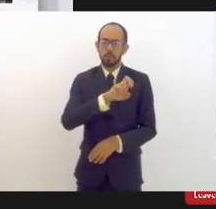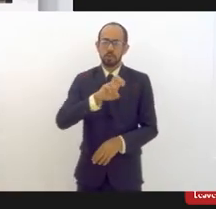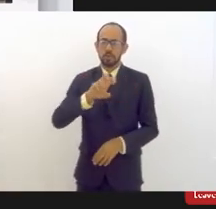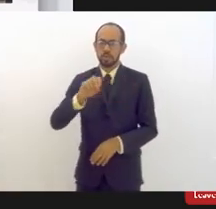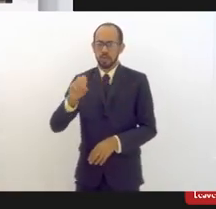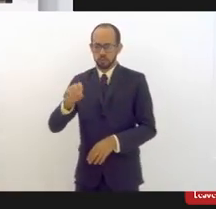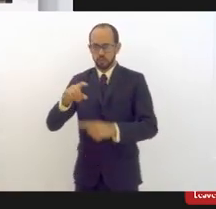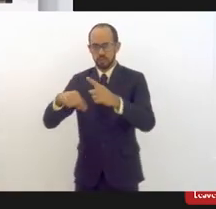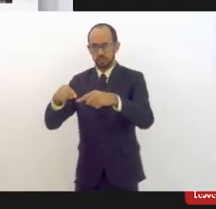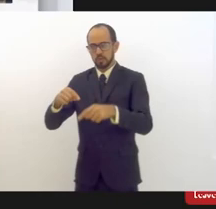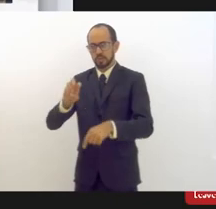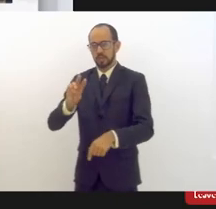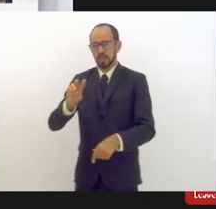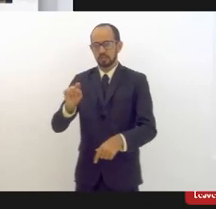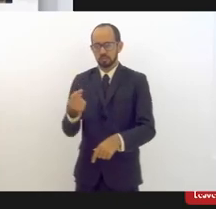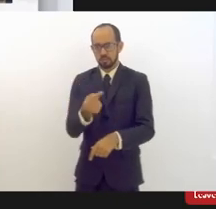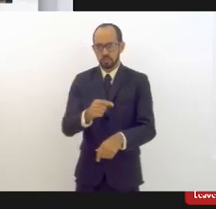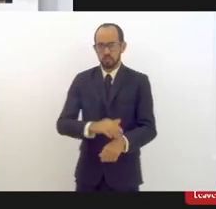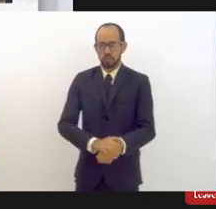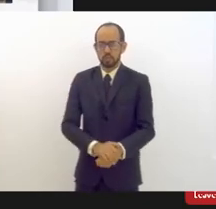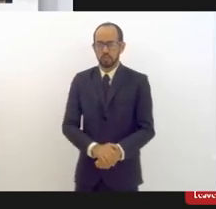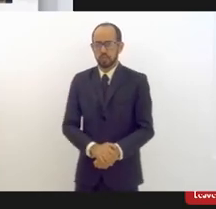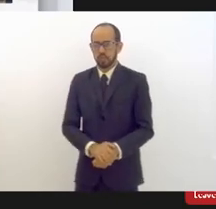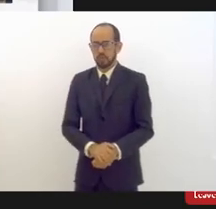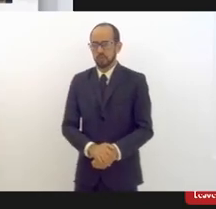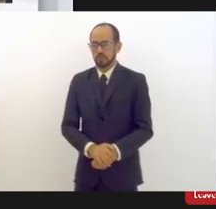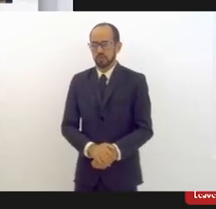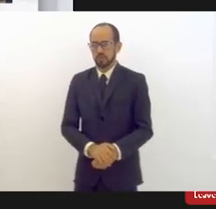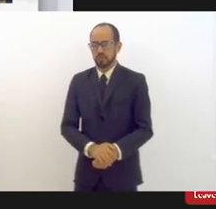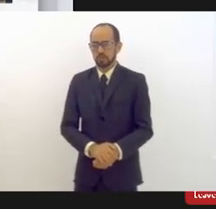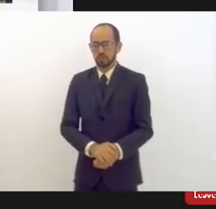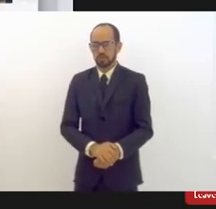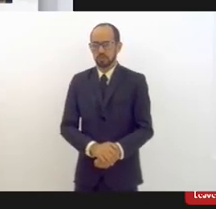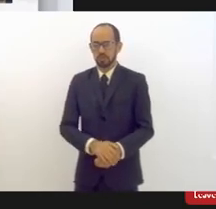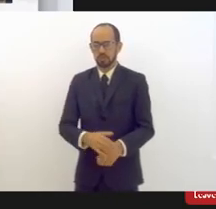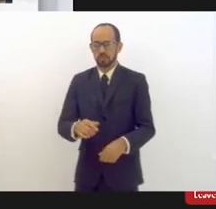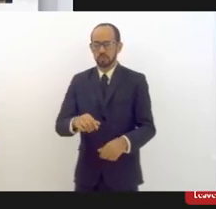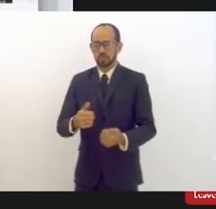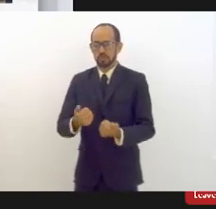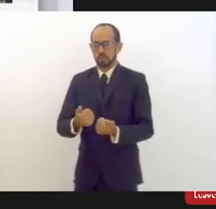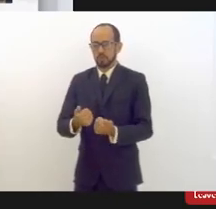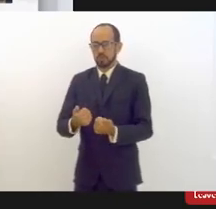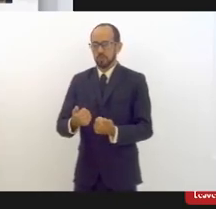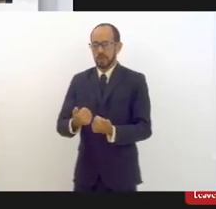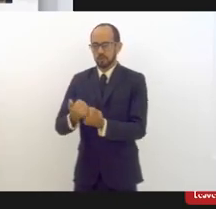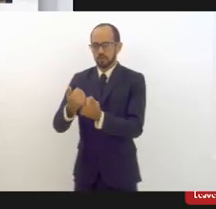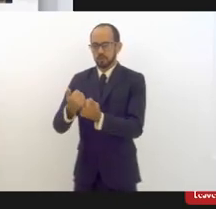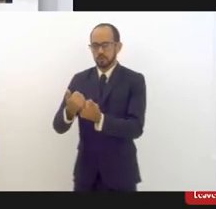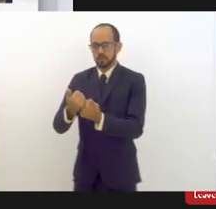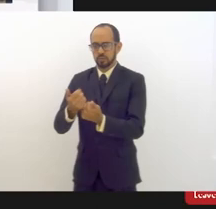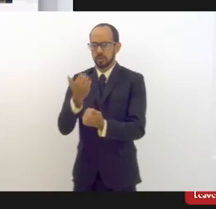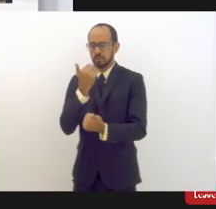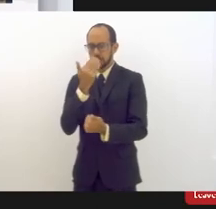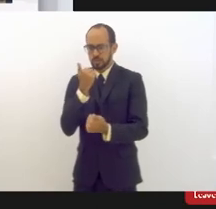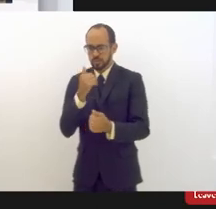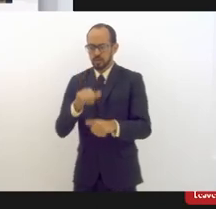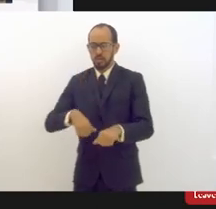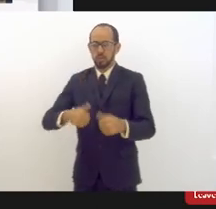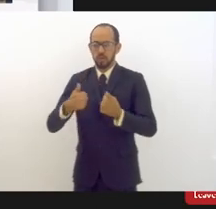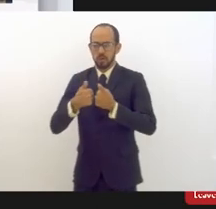A majoração do auxílio alimentação, o reajuste do auxílio transporte e duas cotas de abono